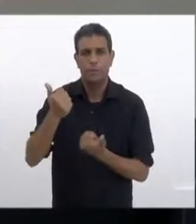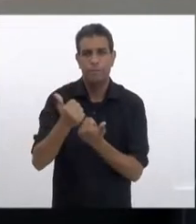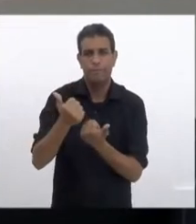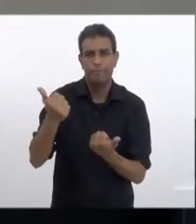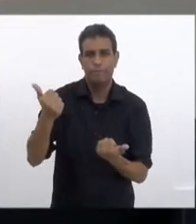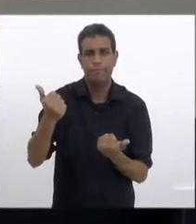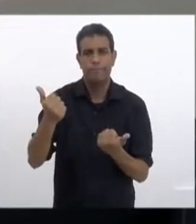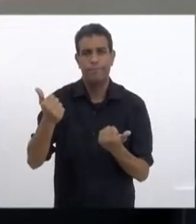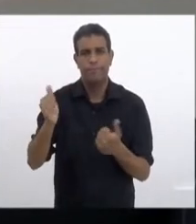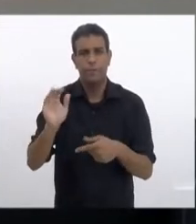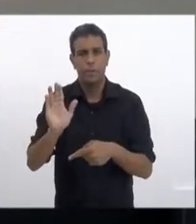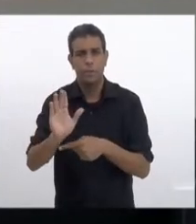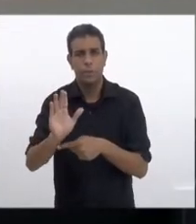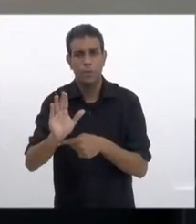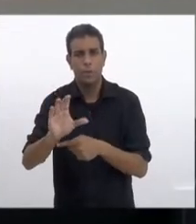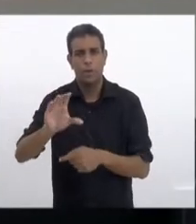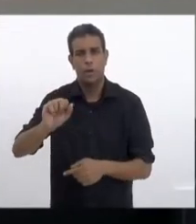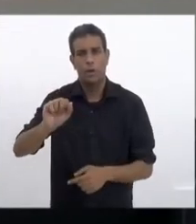de atenção